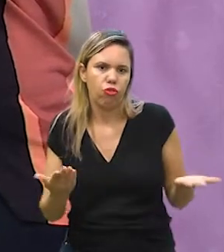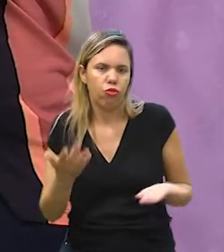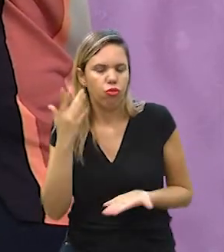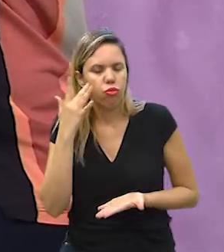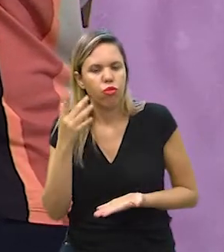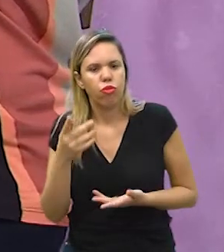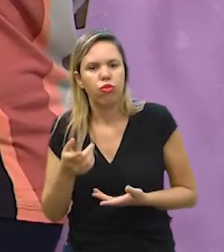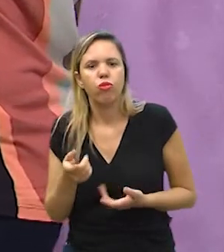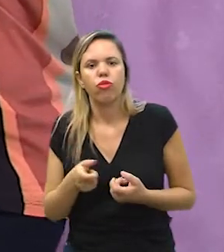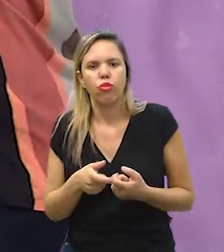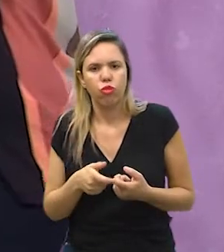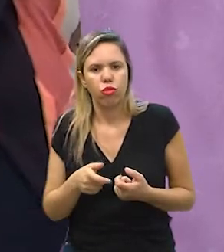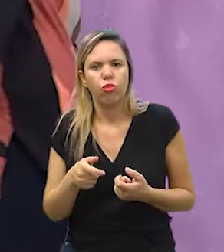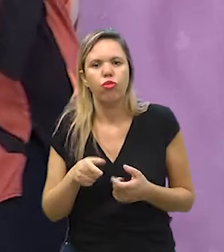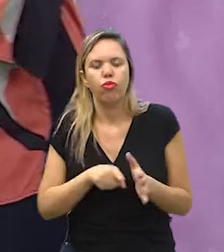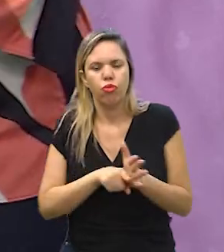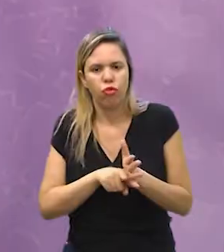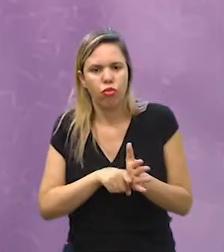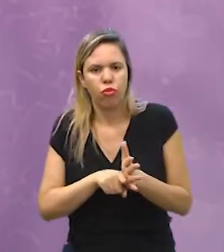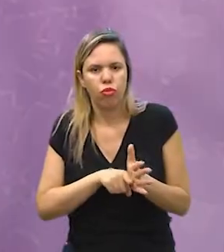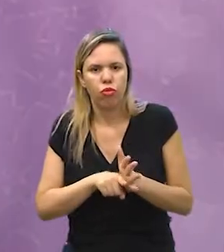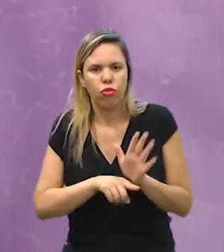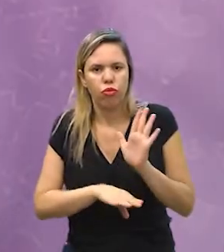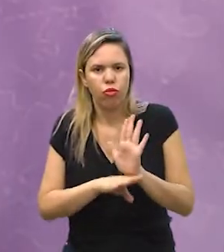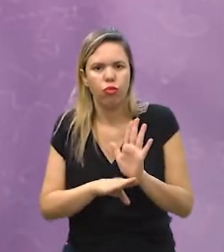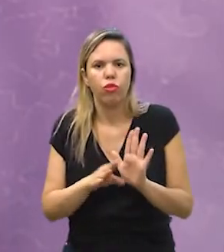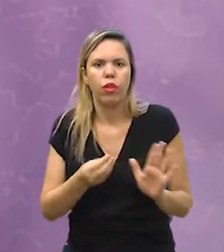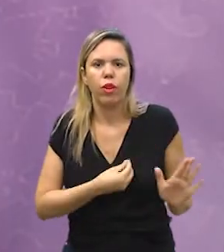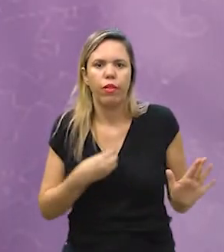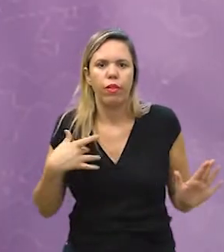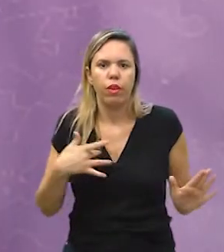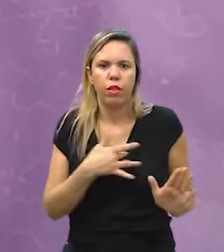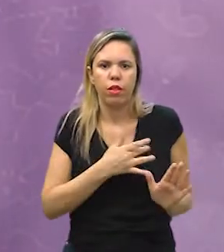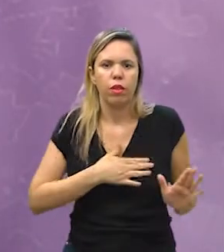dia a medicina ajuda muito nesse planejamento de uma vida mais